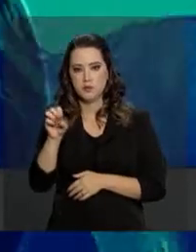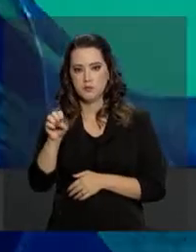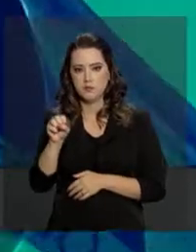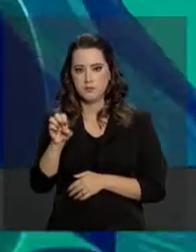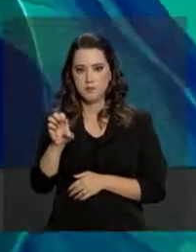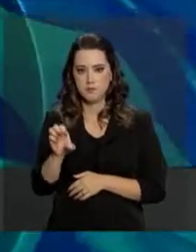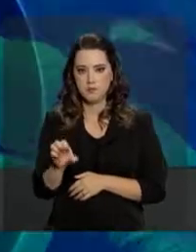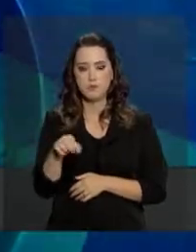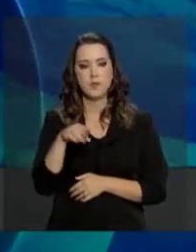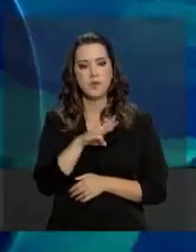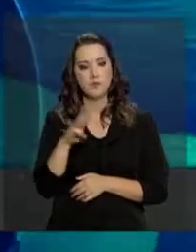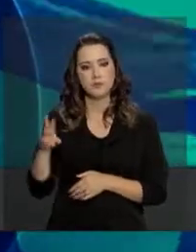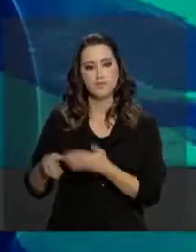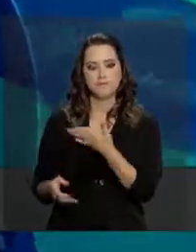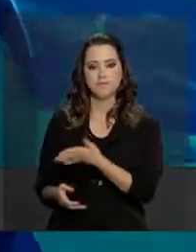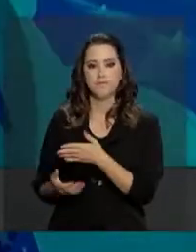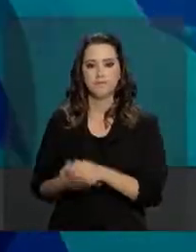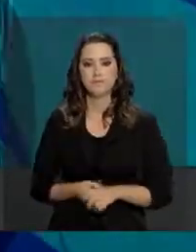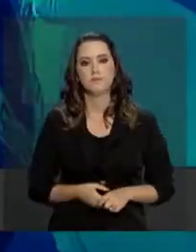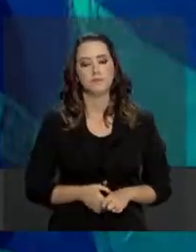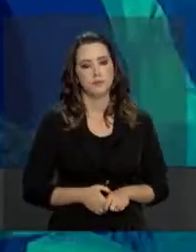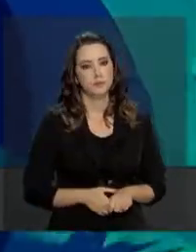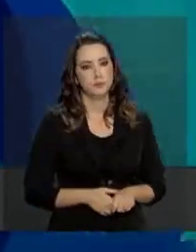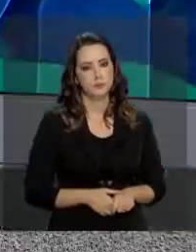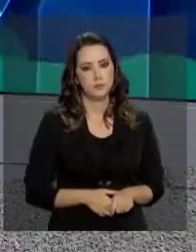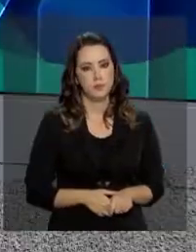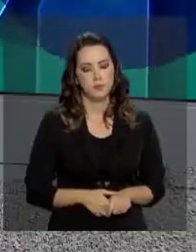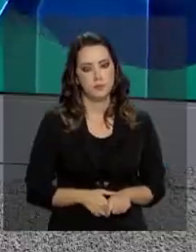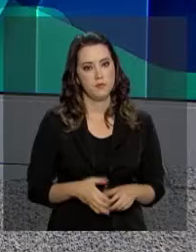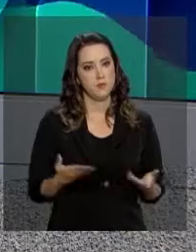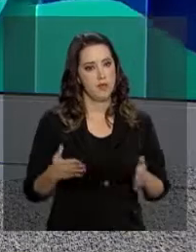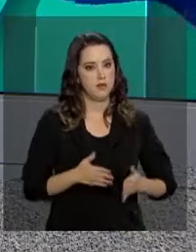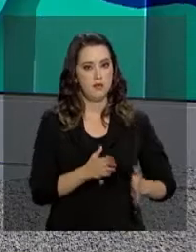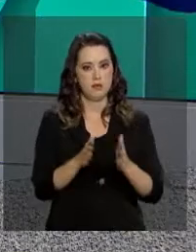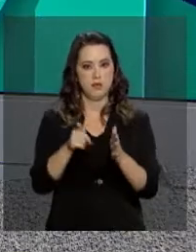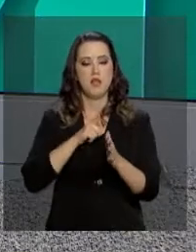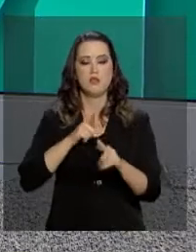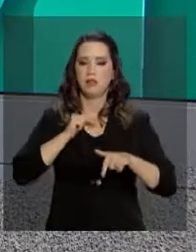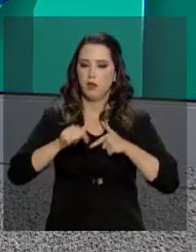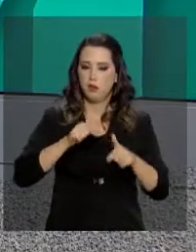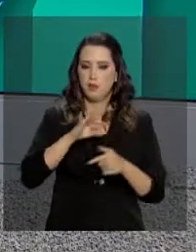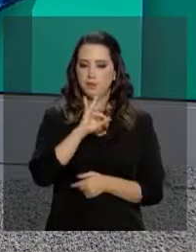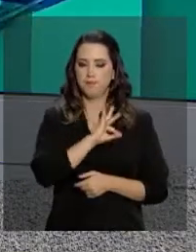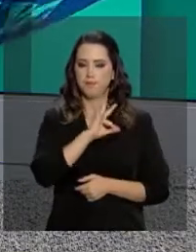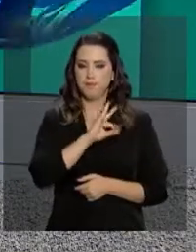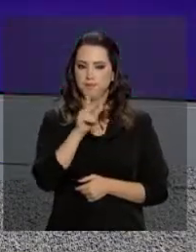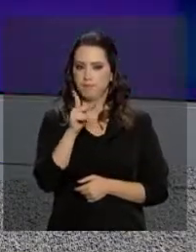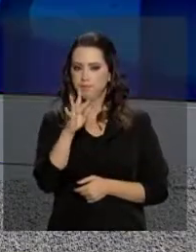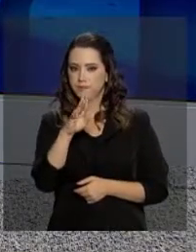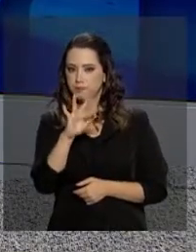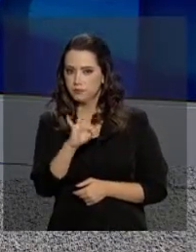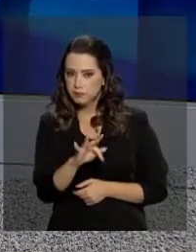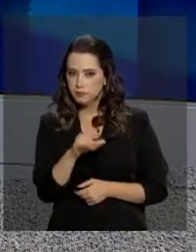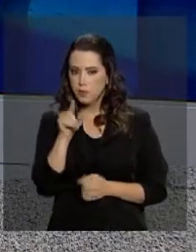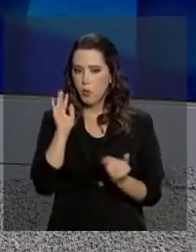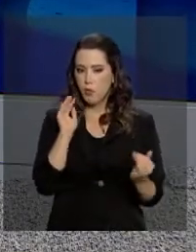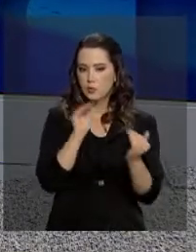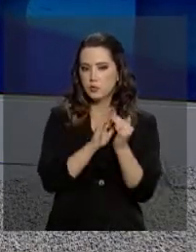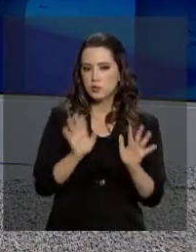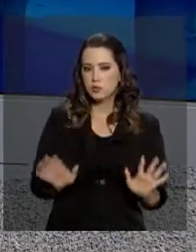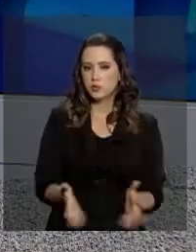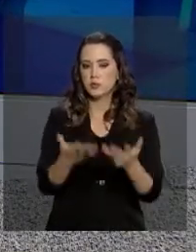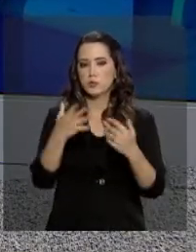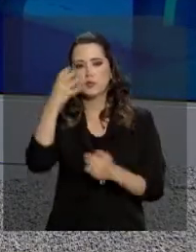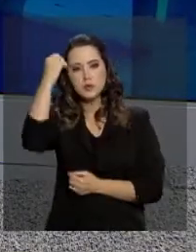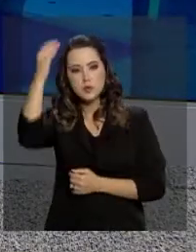Superior Eleitoral. O endereço está aqui no vídeo. E nas estradas tem operação da Polícia Rodoviária Federal. O objetivo é